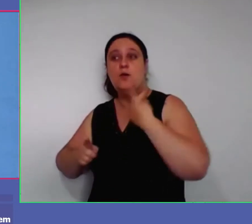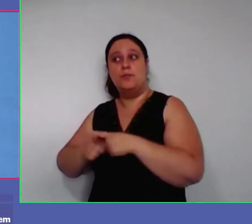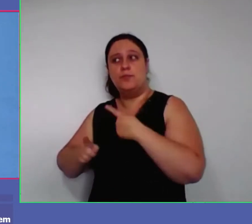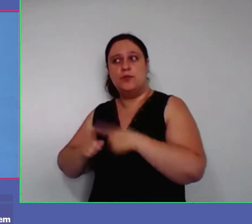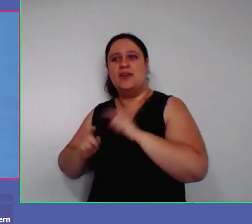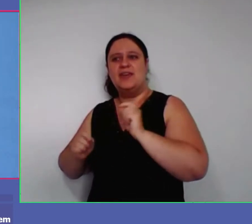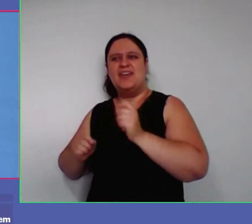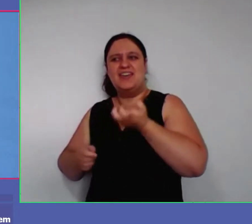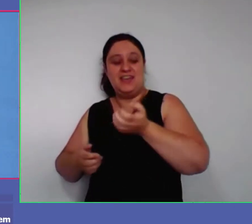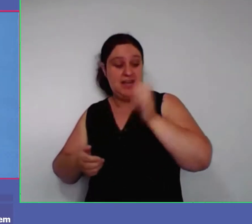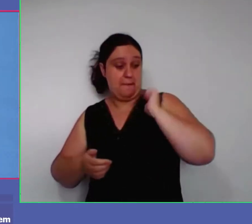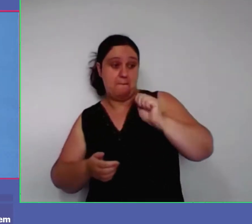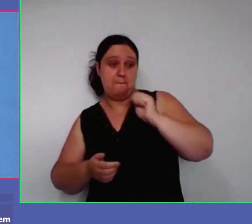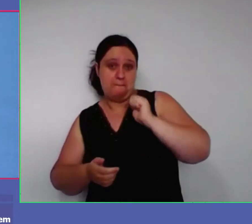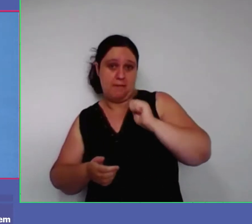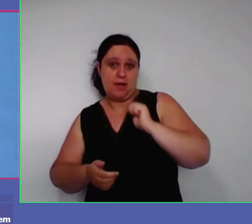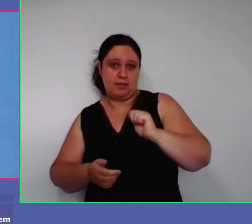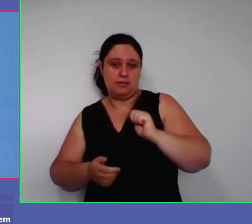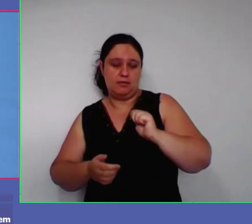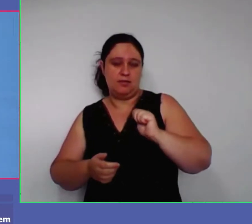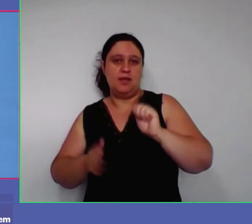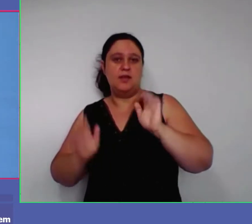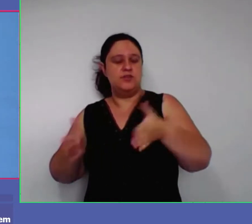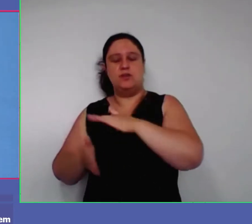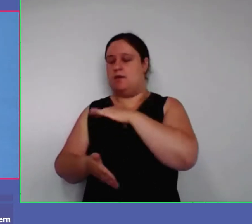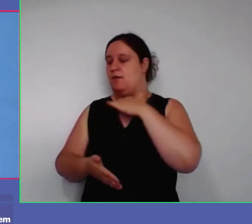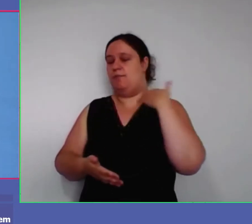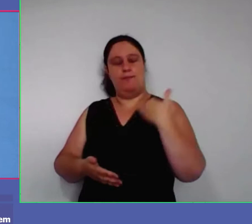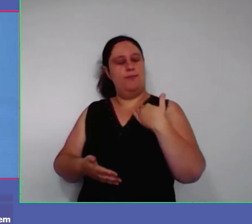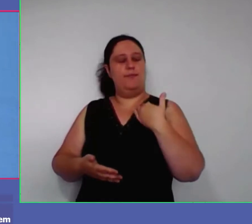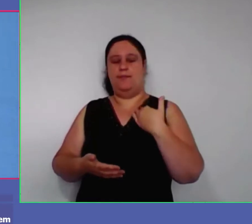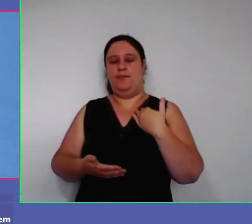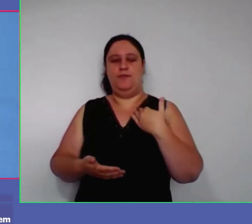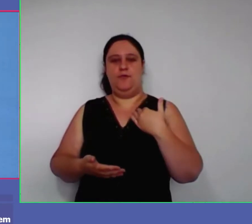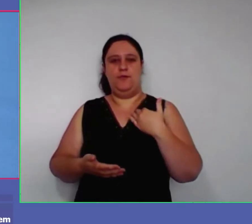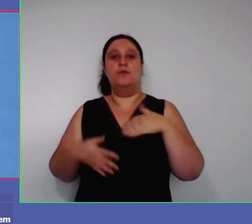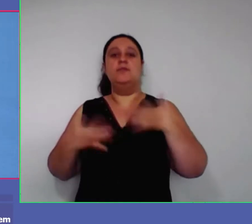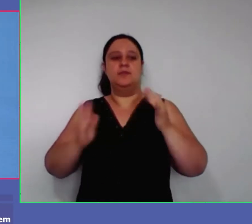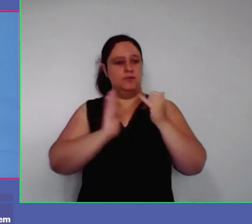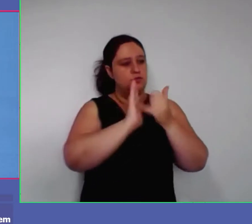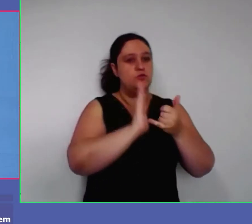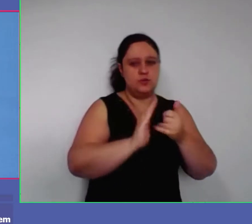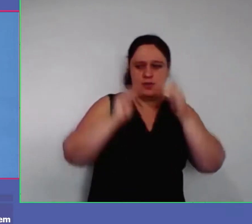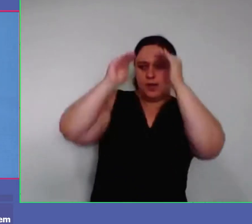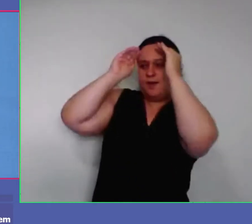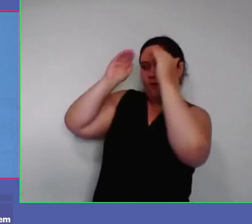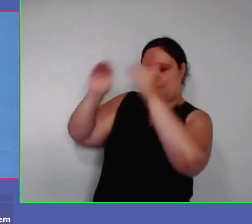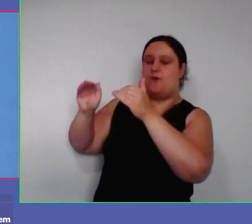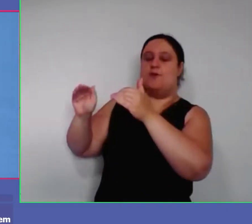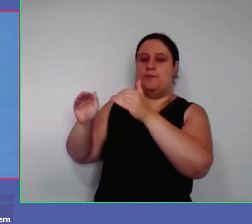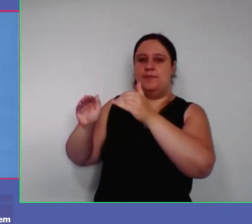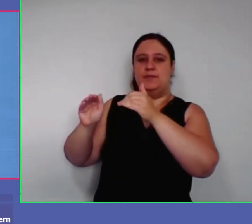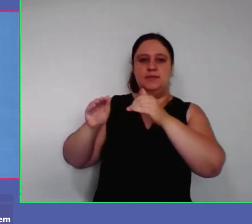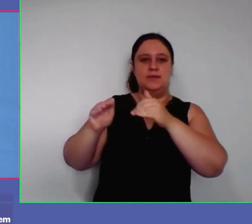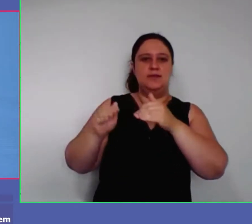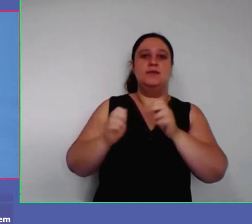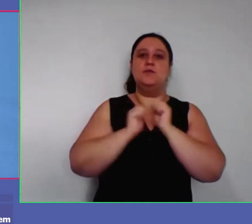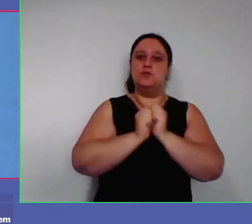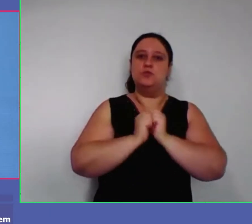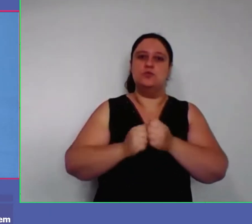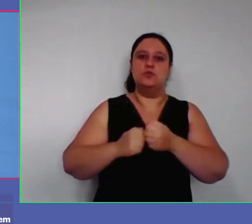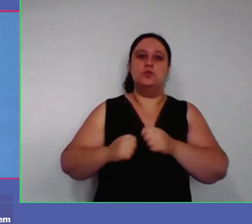a vida do menino. Dispôs-se ele, tomou o menino e sua mãe e regressou para a terra